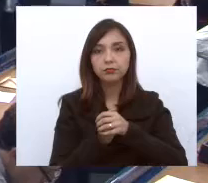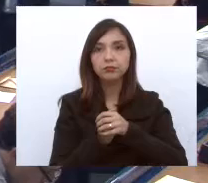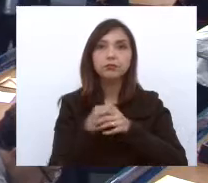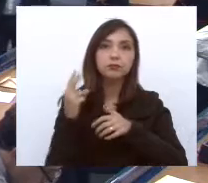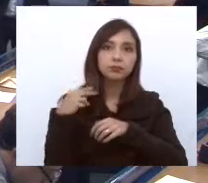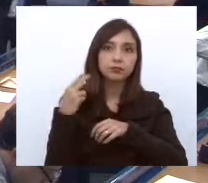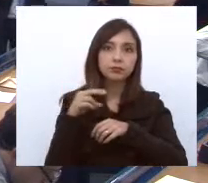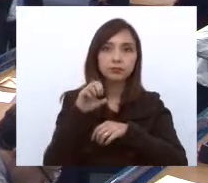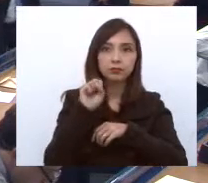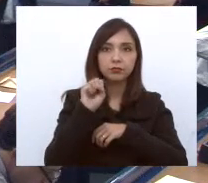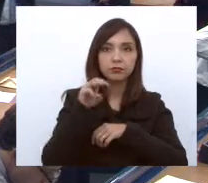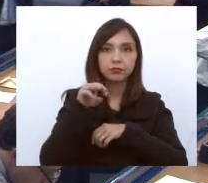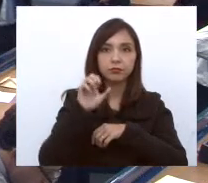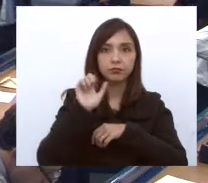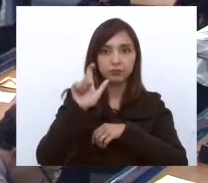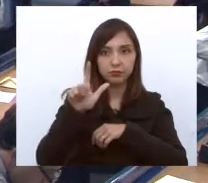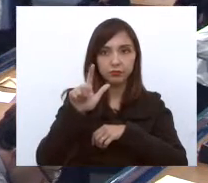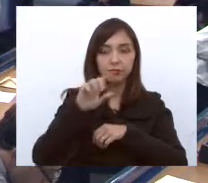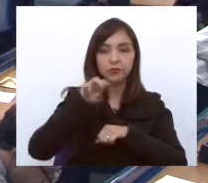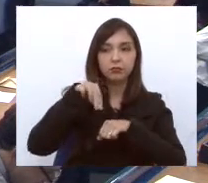Vereador Samuel Vasconcelos.